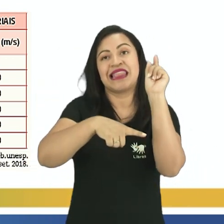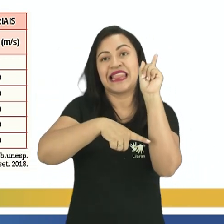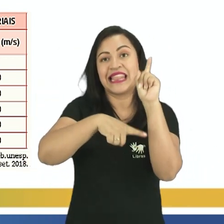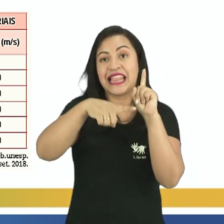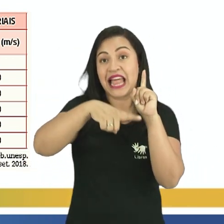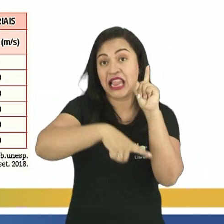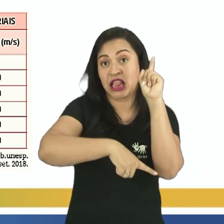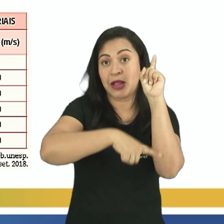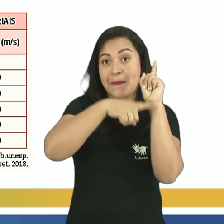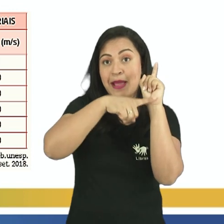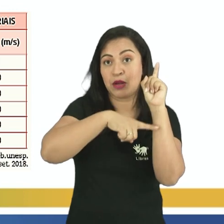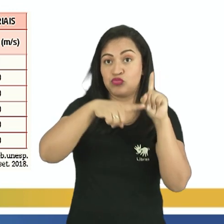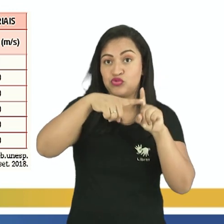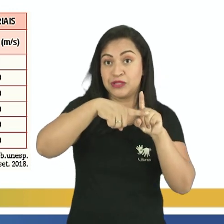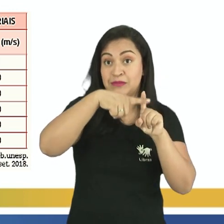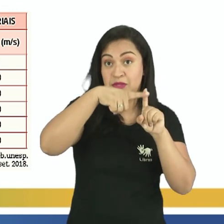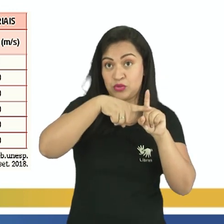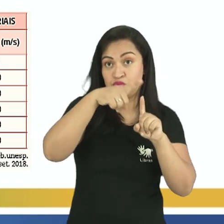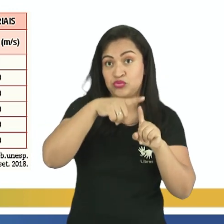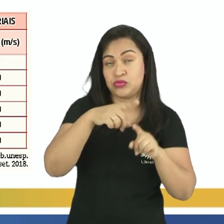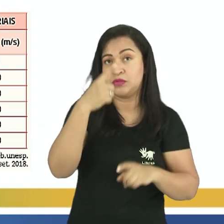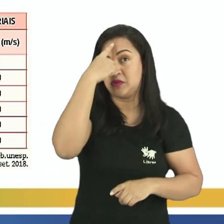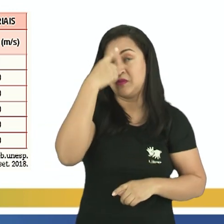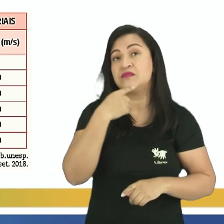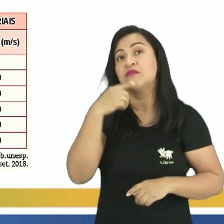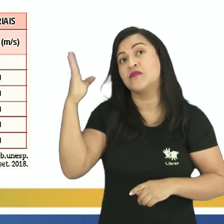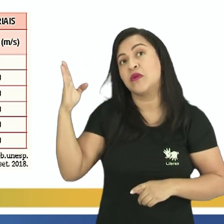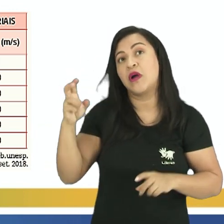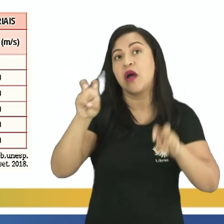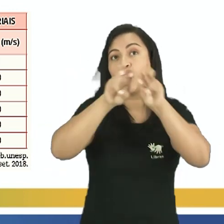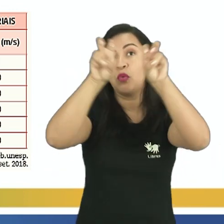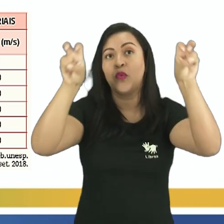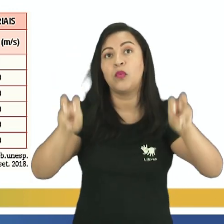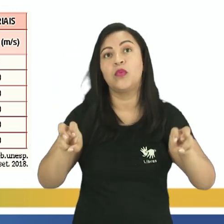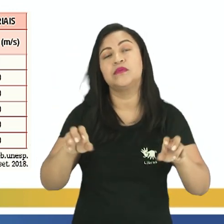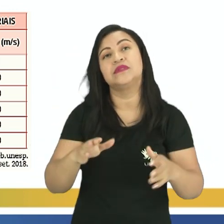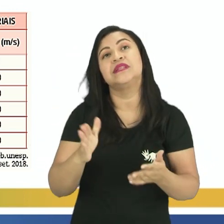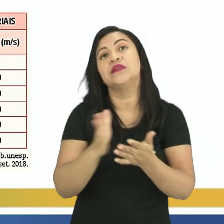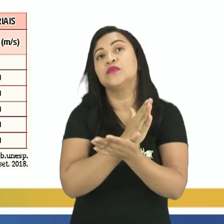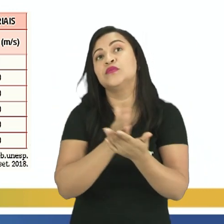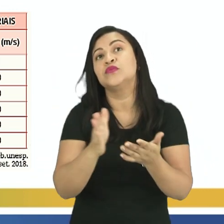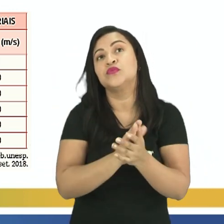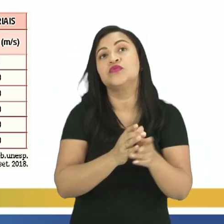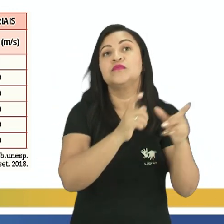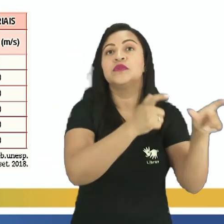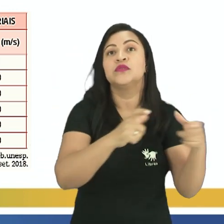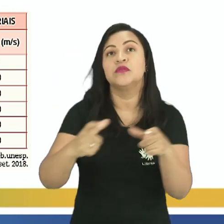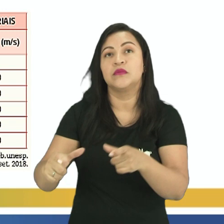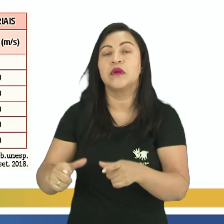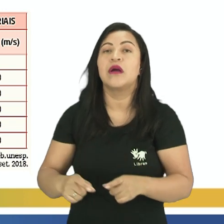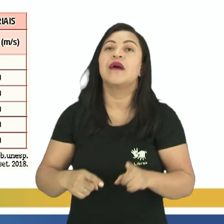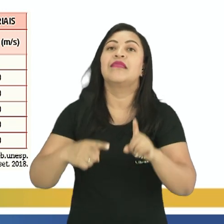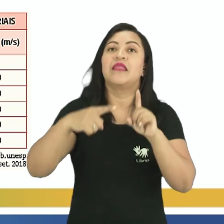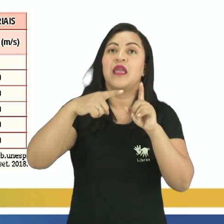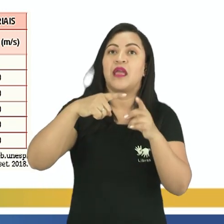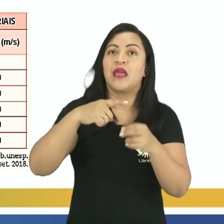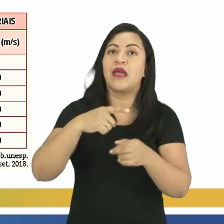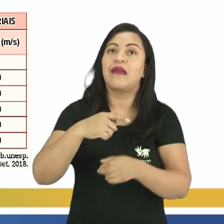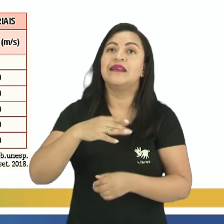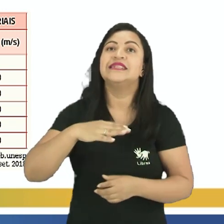vocês observarem aquele quadro ali, tem alguns meios de propagação, diferentes temperaturas, e